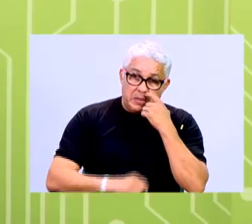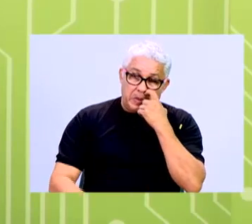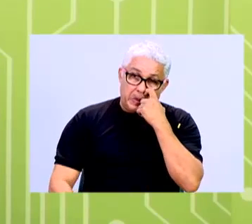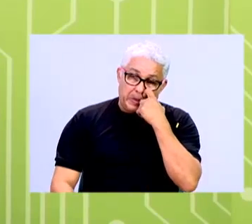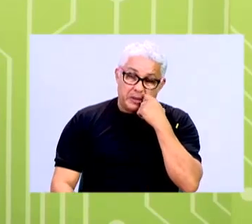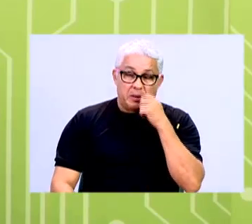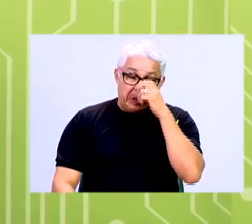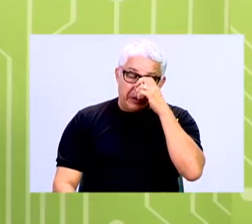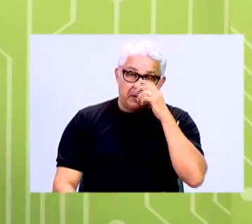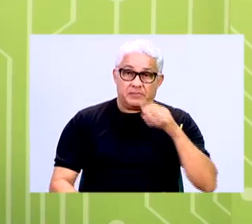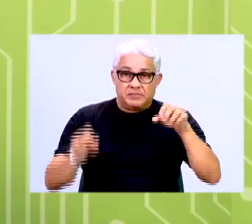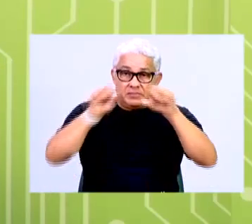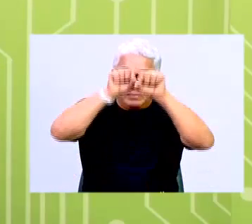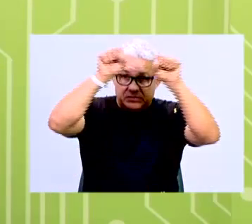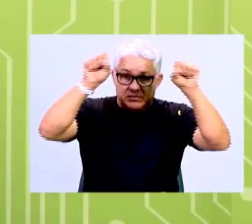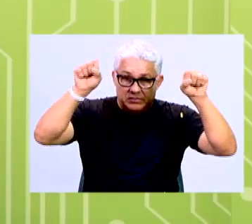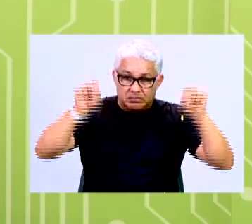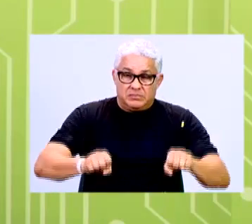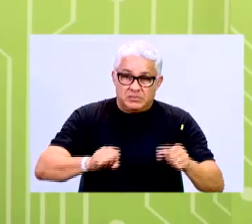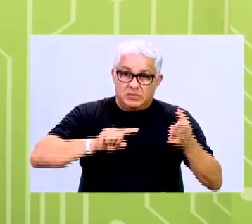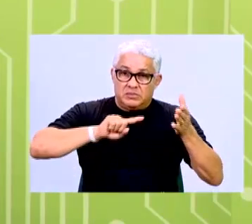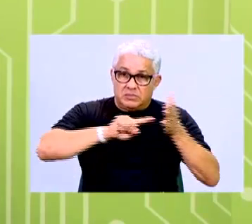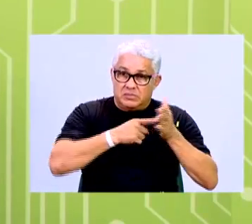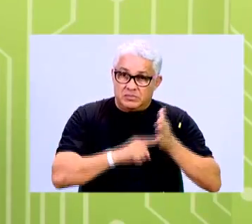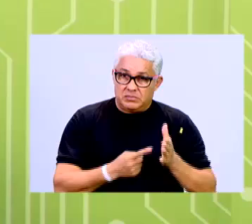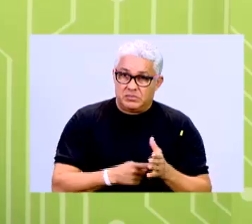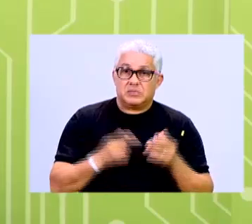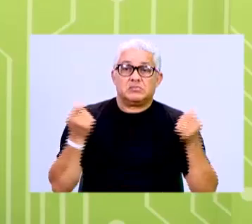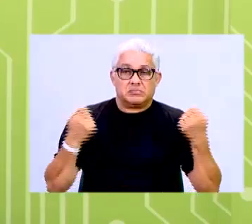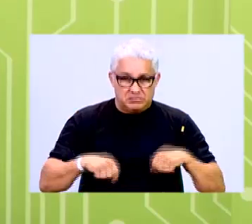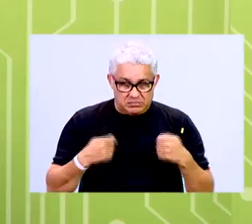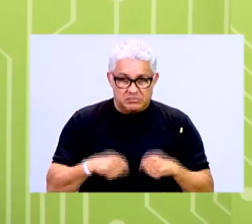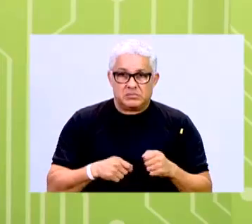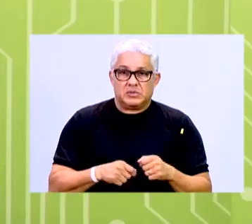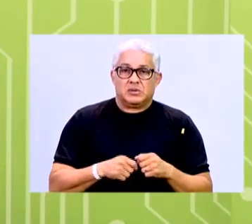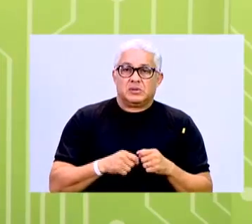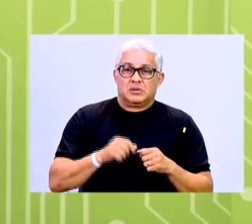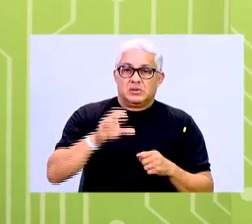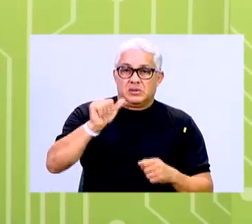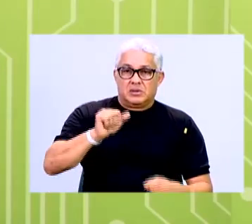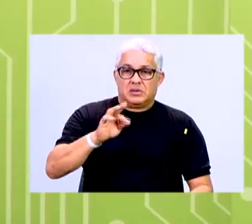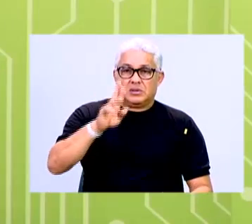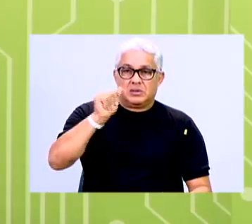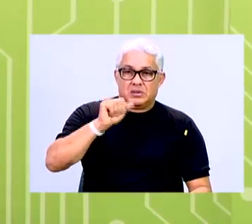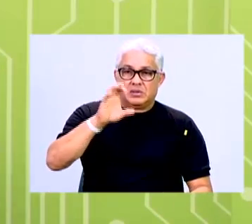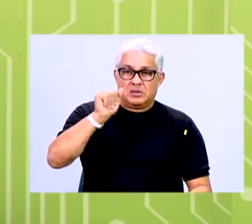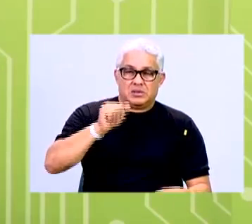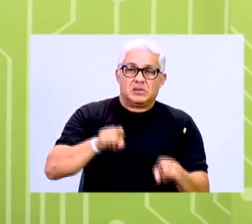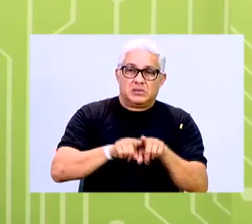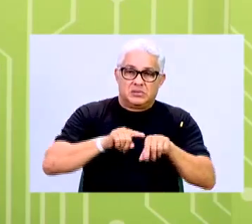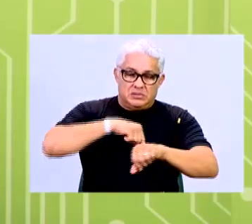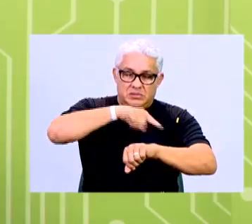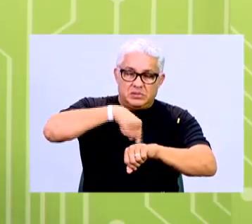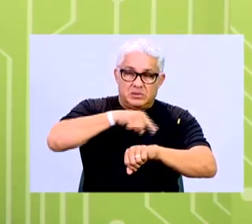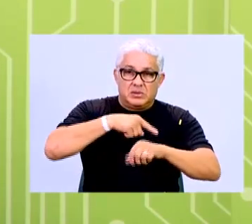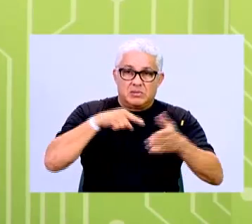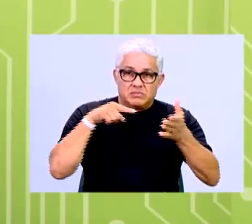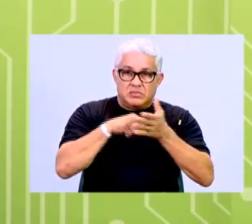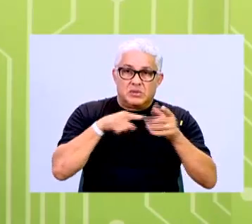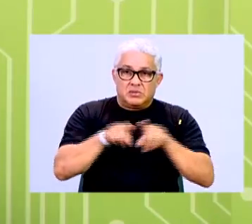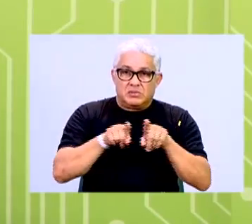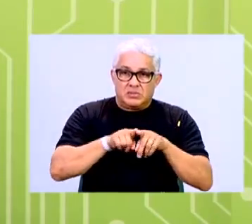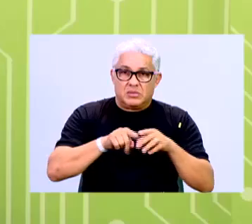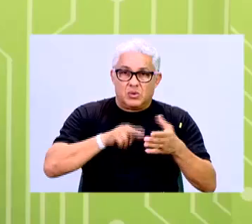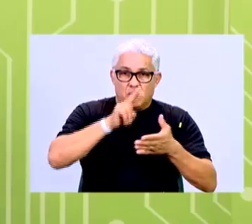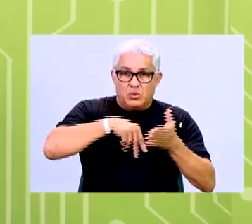um sistema de frequência, que nem a gente tinha falado anteriormente, eu vou precisar de catracas, de relógio ponto, de algo para poder, de leitores